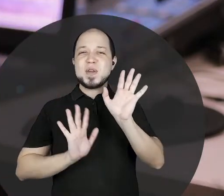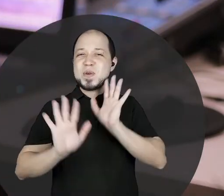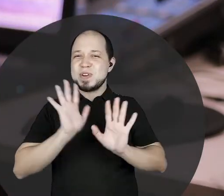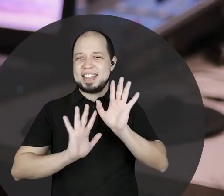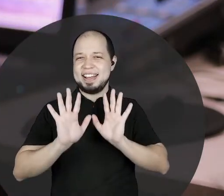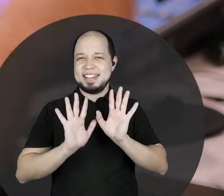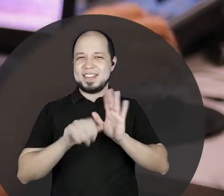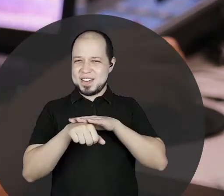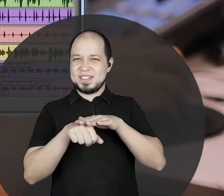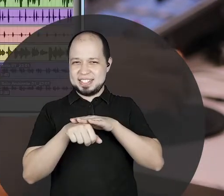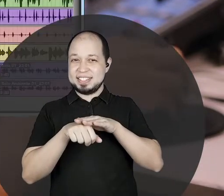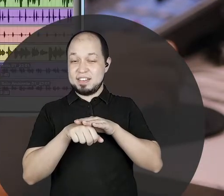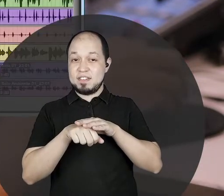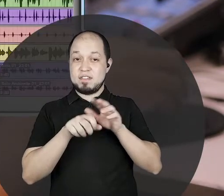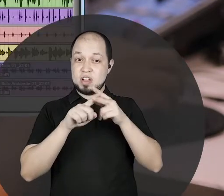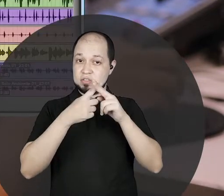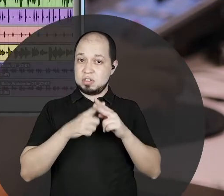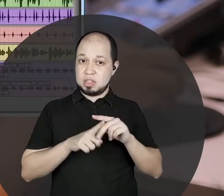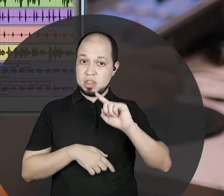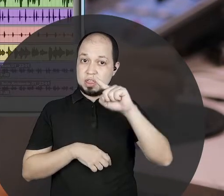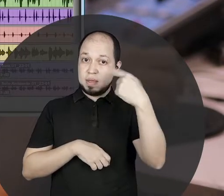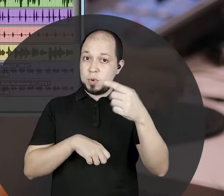Eu vou fazendo aqui e já a gente se fala.